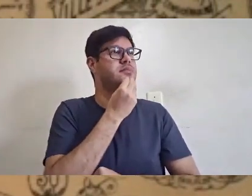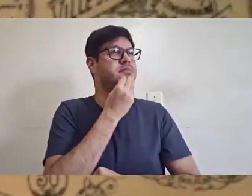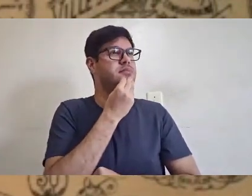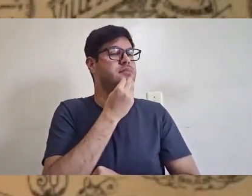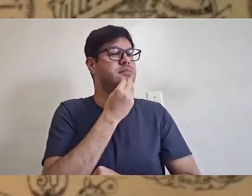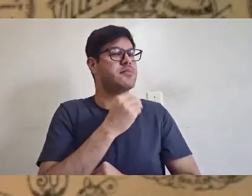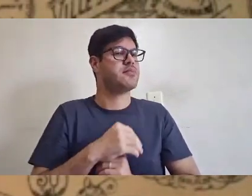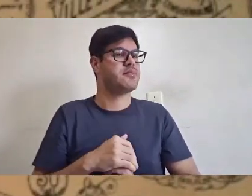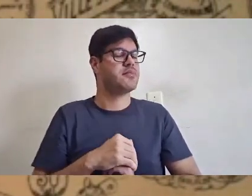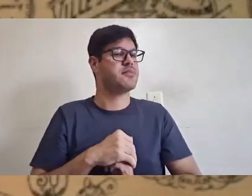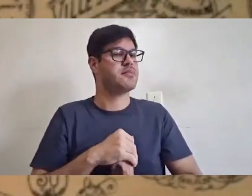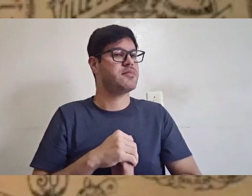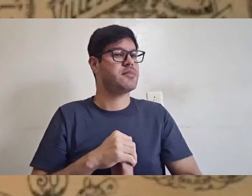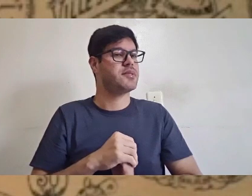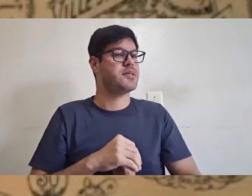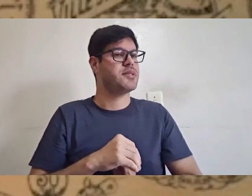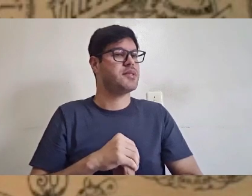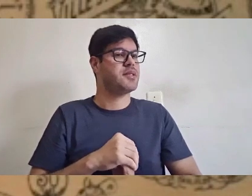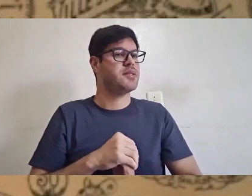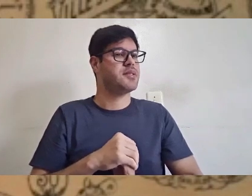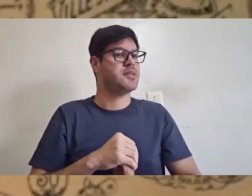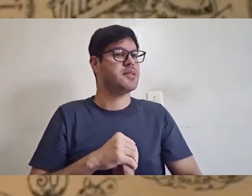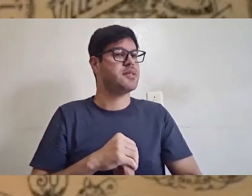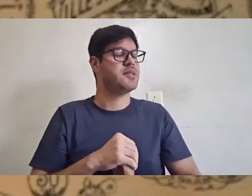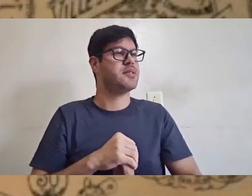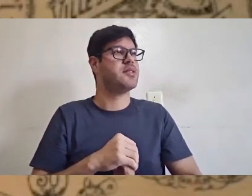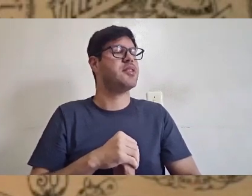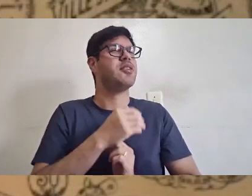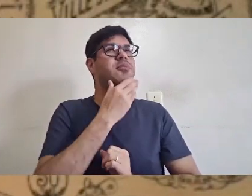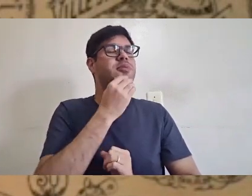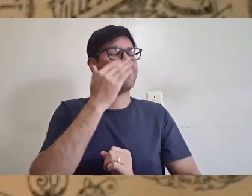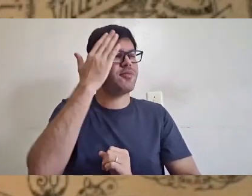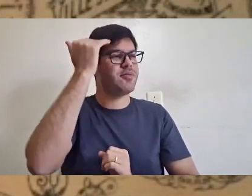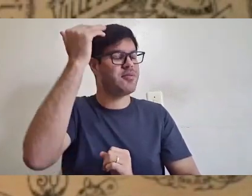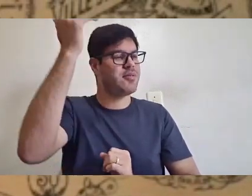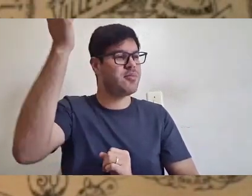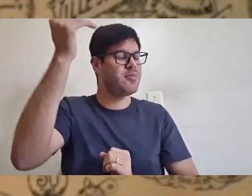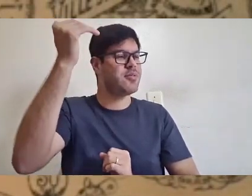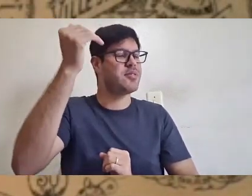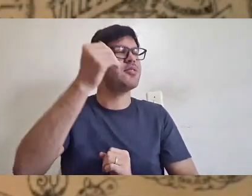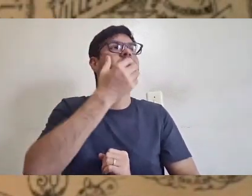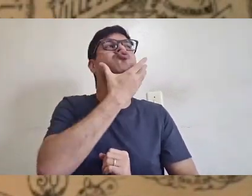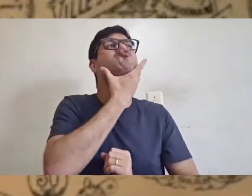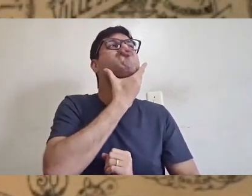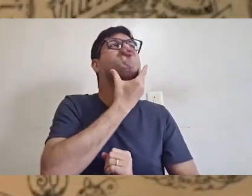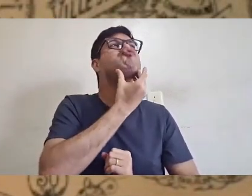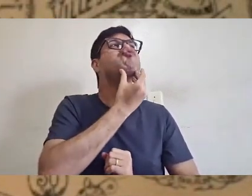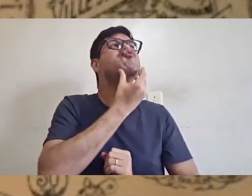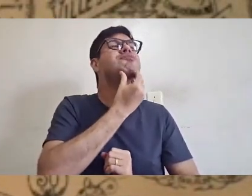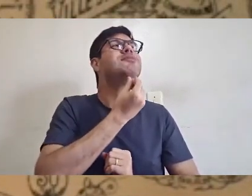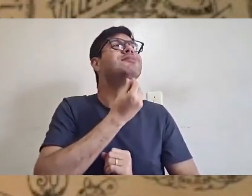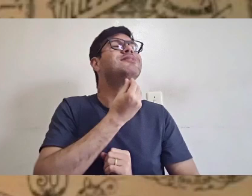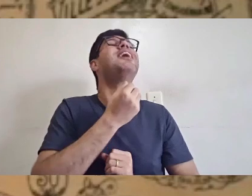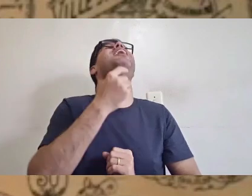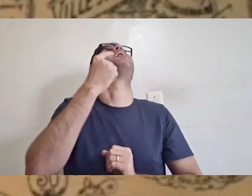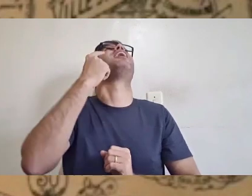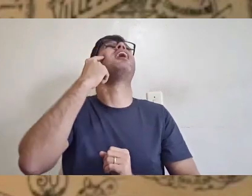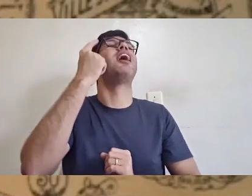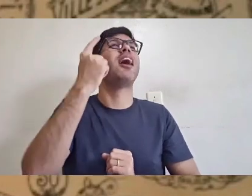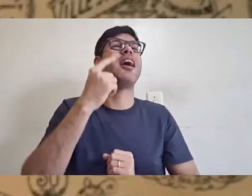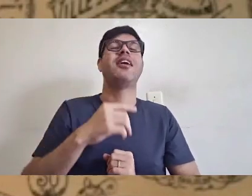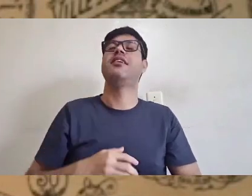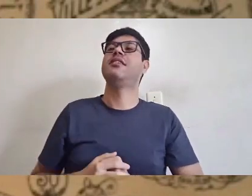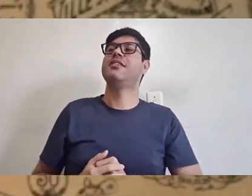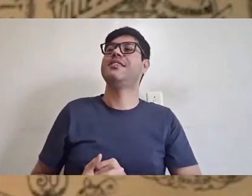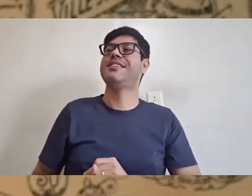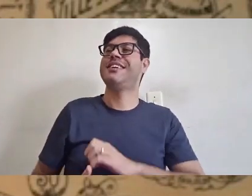lá, aquele que era bastante famoso, o barbudo lá, Enéas. o Enéas.